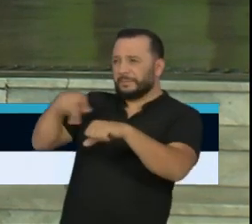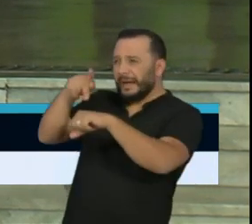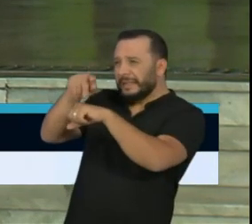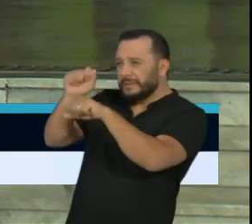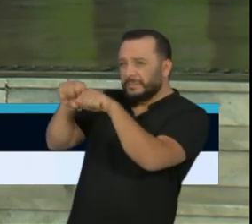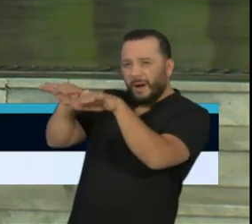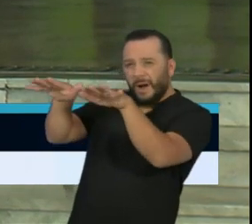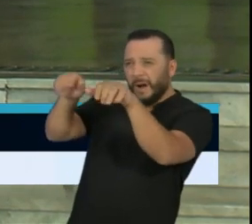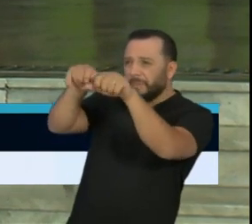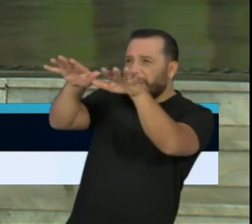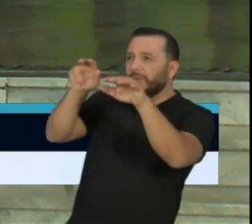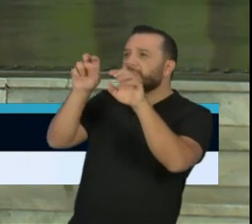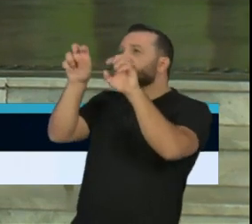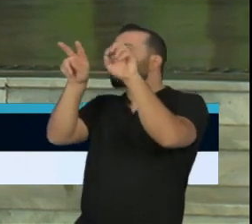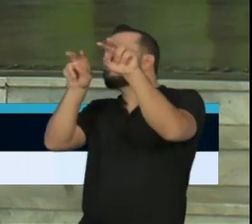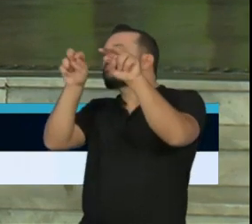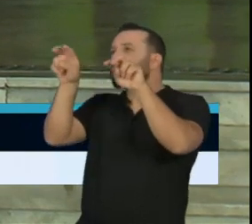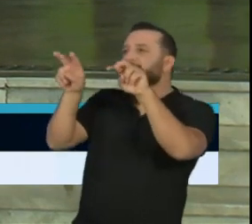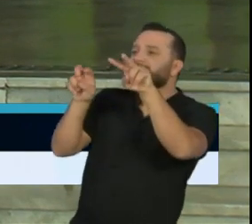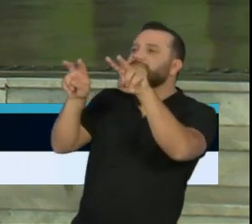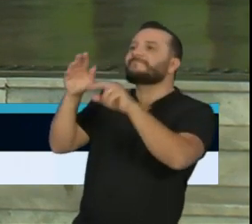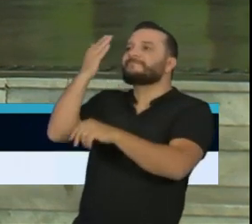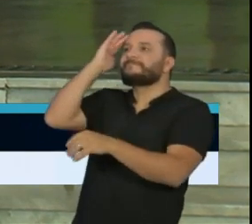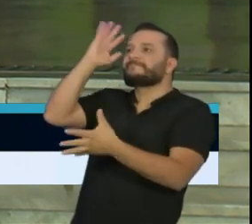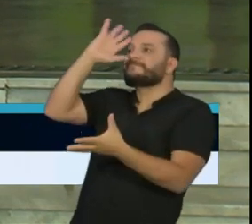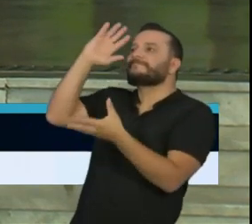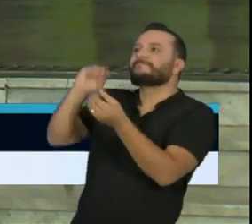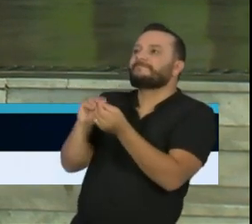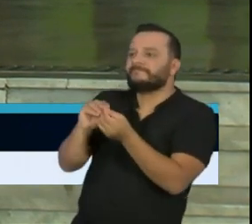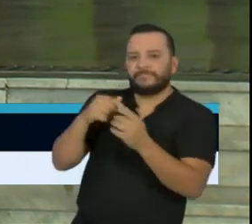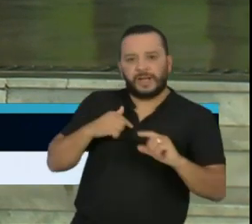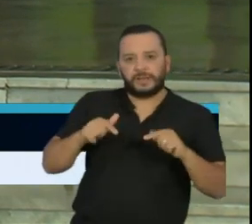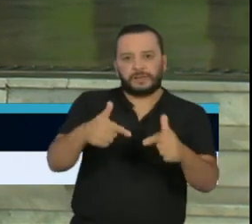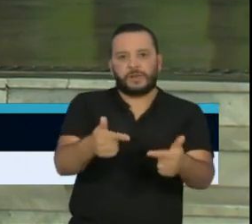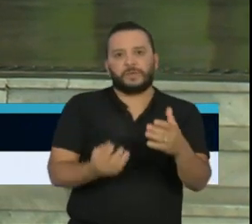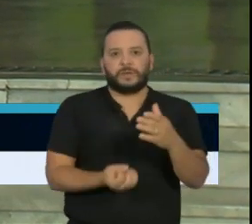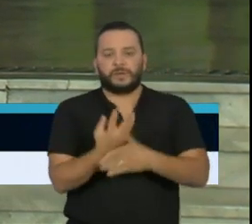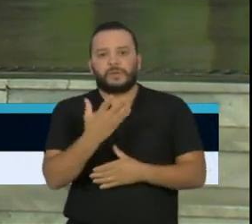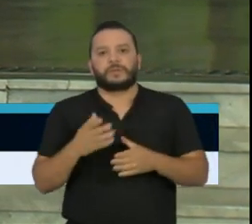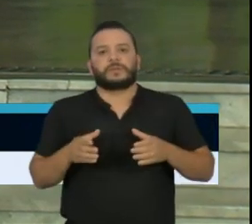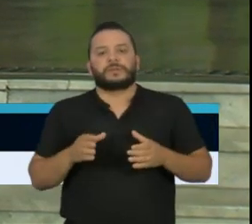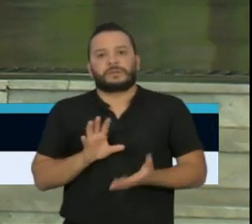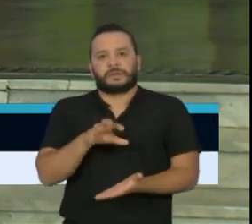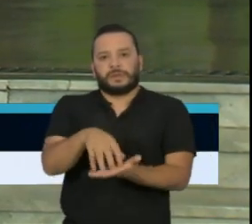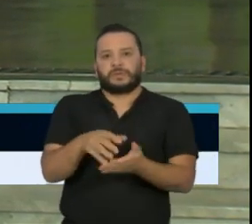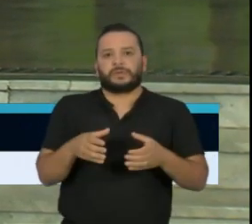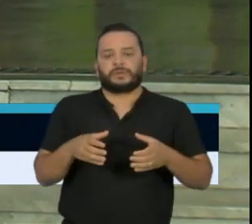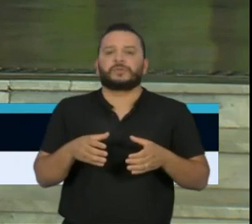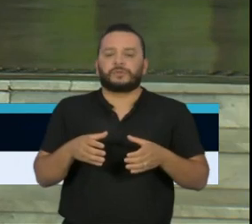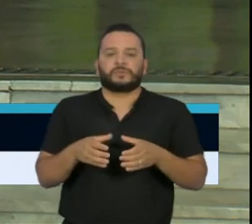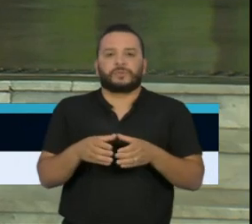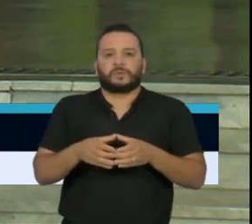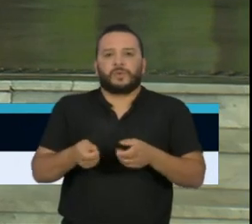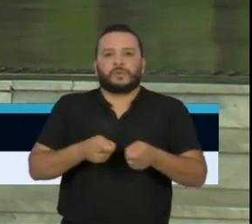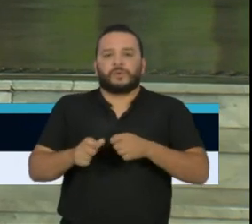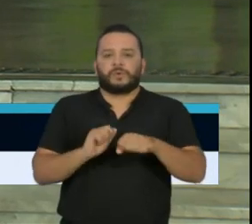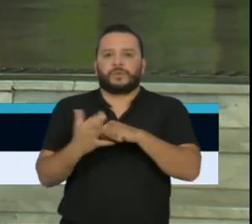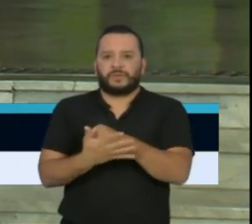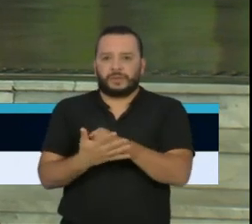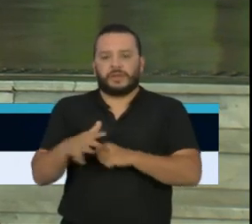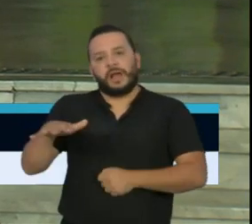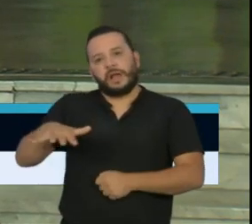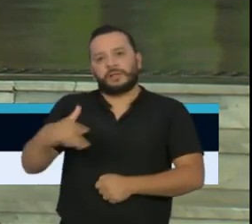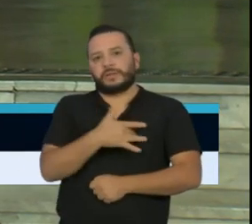nos permitiu ter essas referências, nos permitiu montar os centros de contingência na área da saúde, na área da economia, na área da